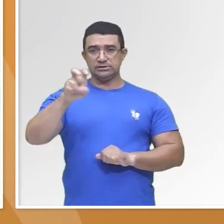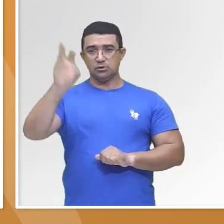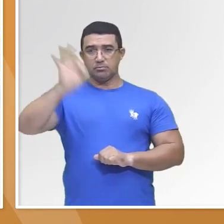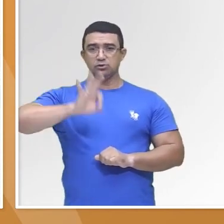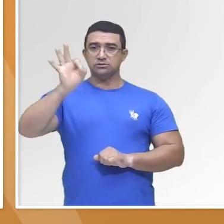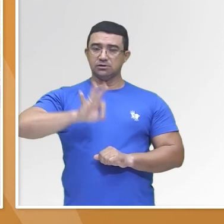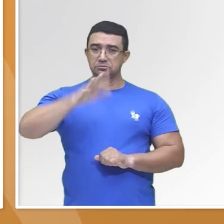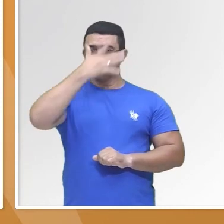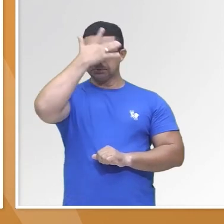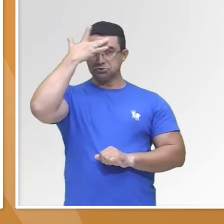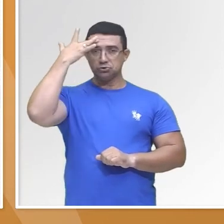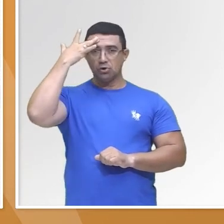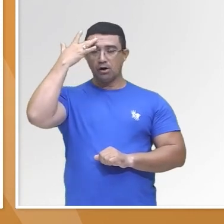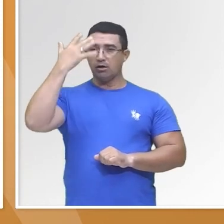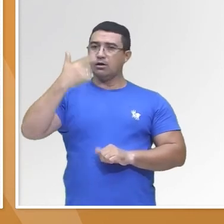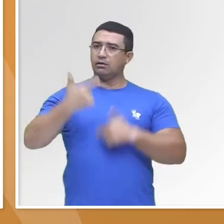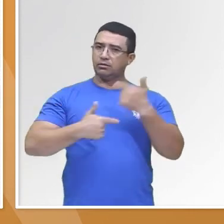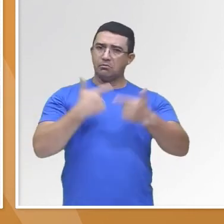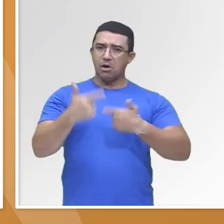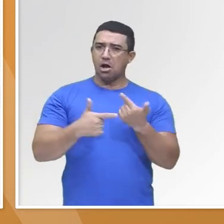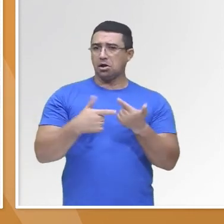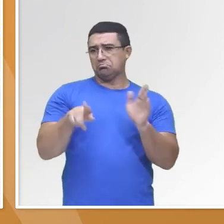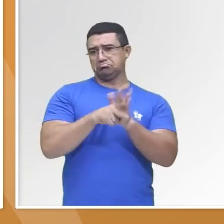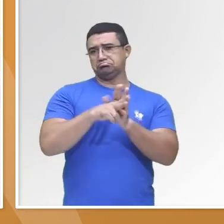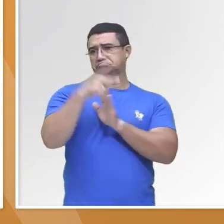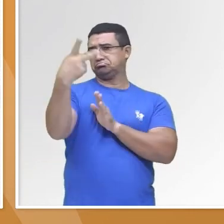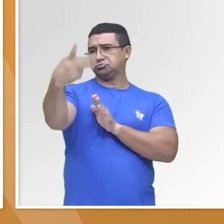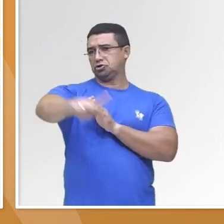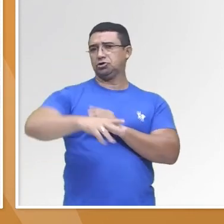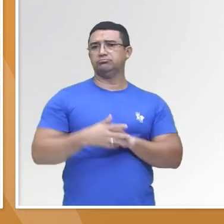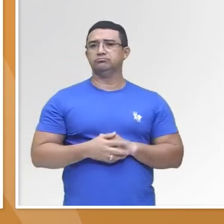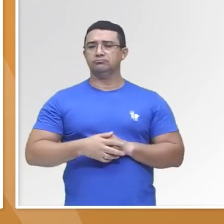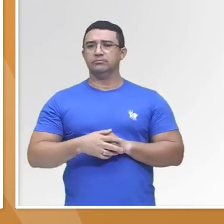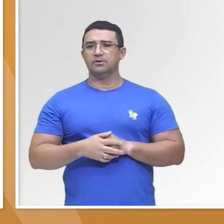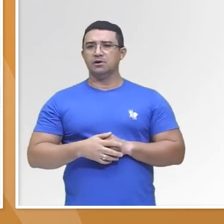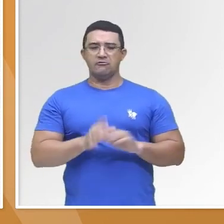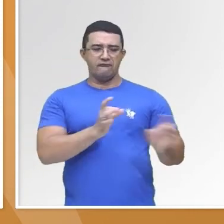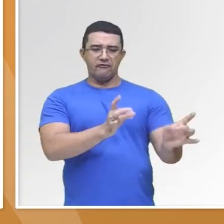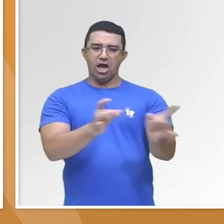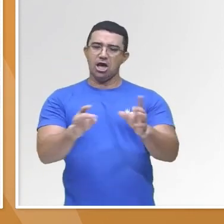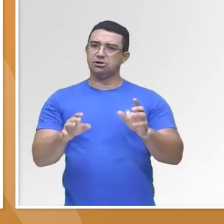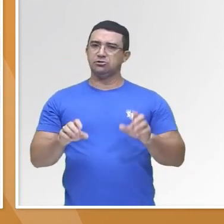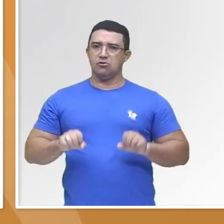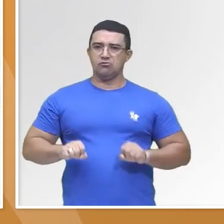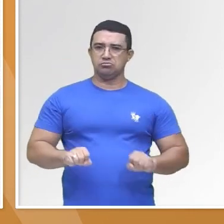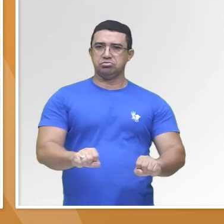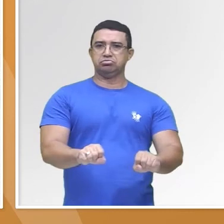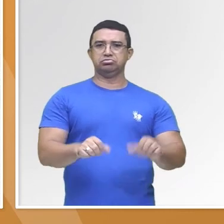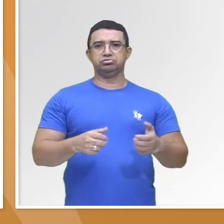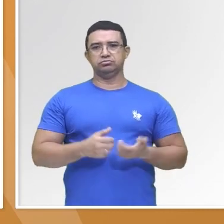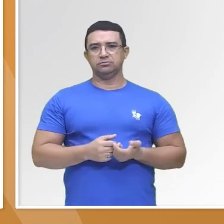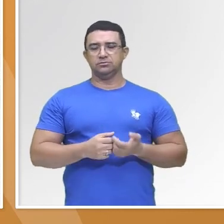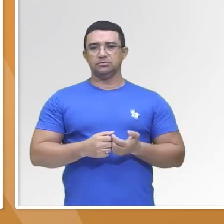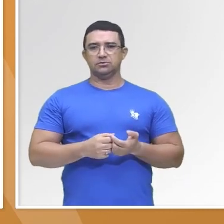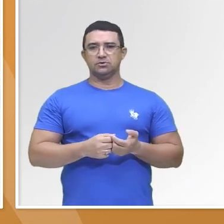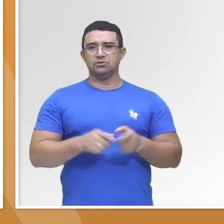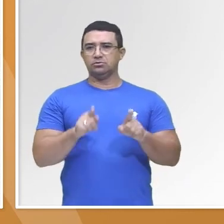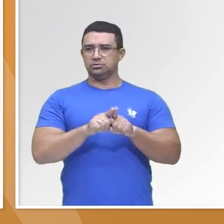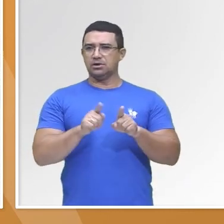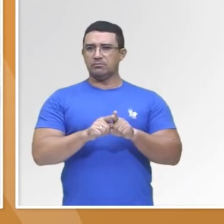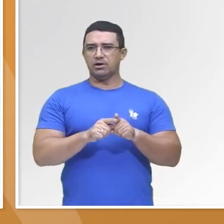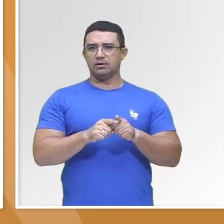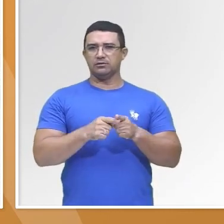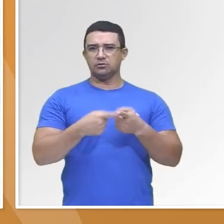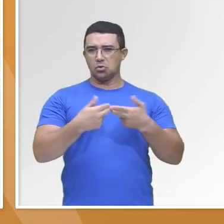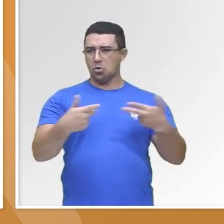35,5%, já que não encontraram o trabalho formal, né, com todos os direitos trabalhistas, muitos acabam fazendo